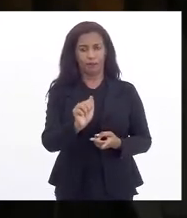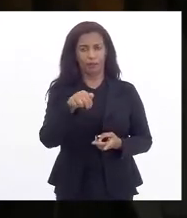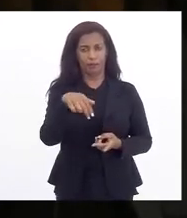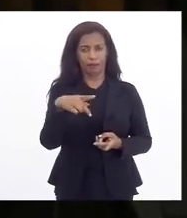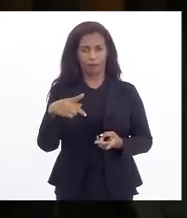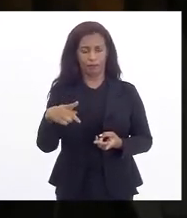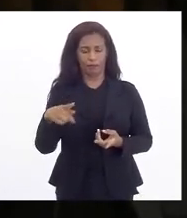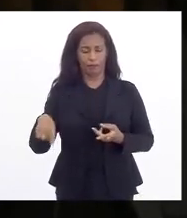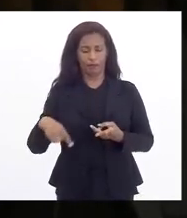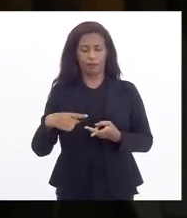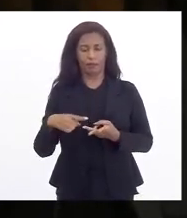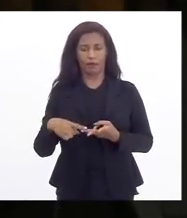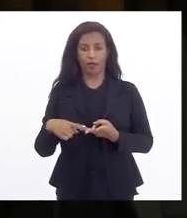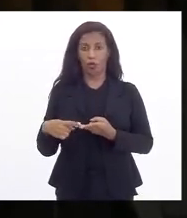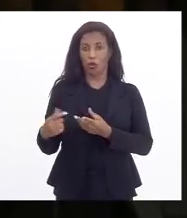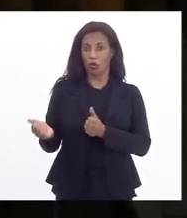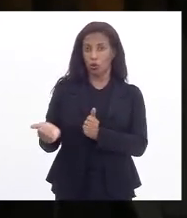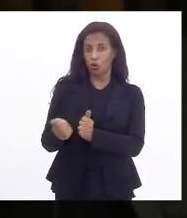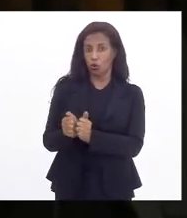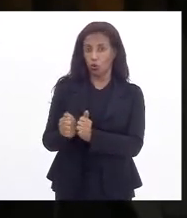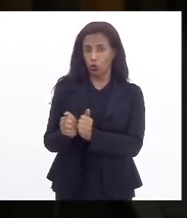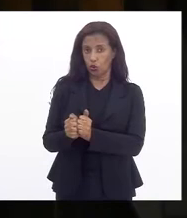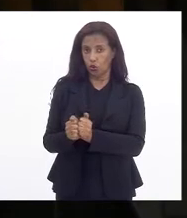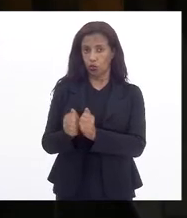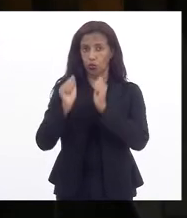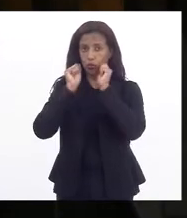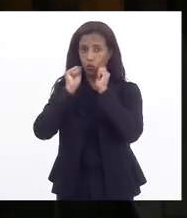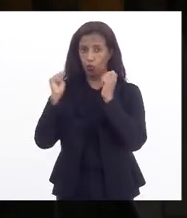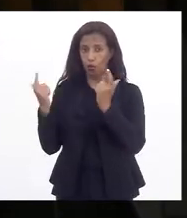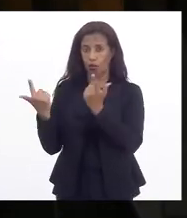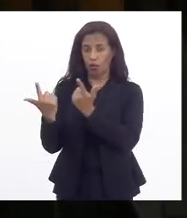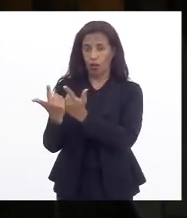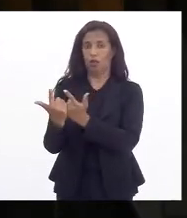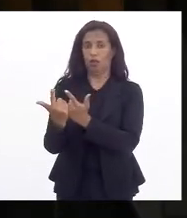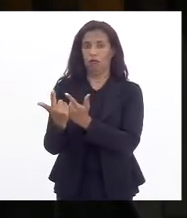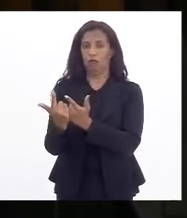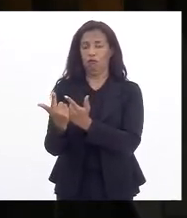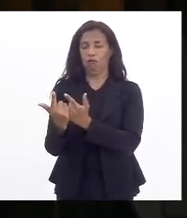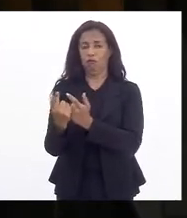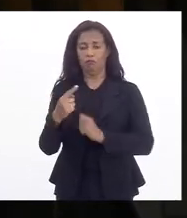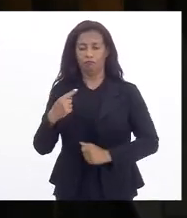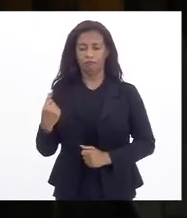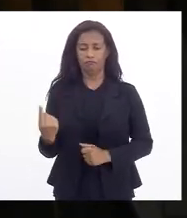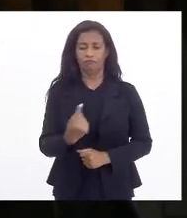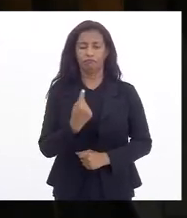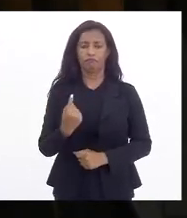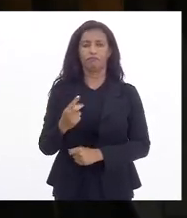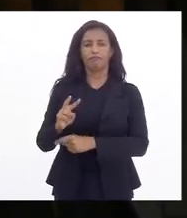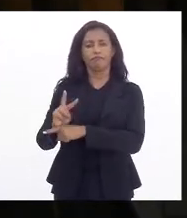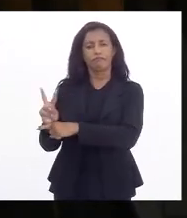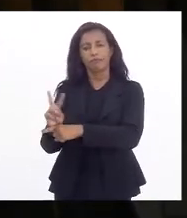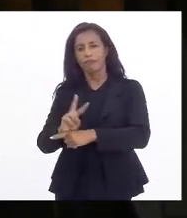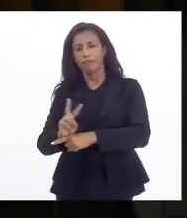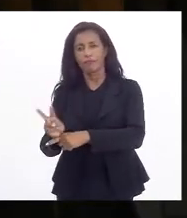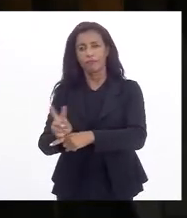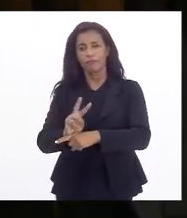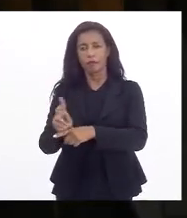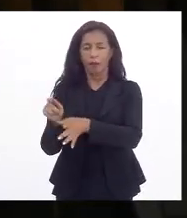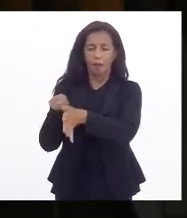de petróleo como a interveniência da alerj para que essa fiscalização